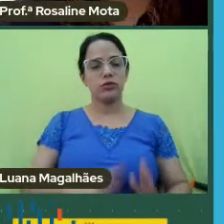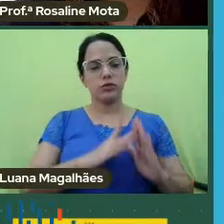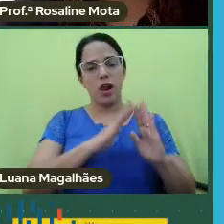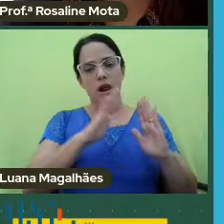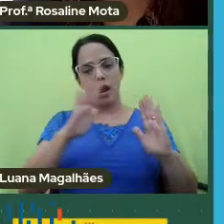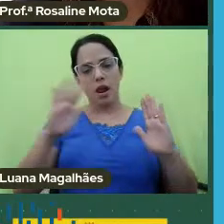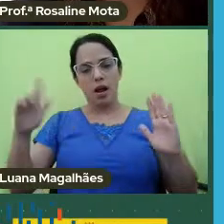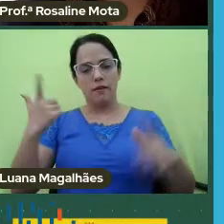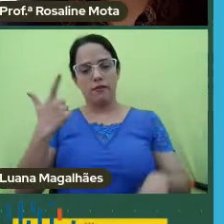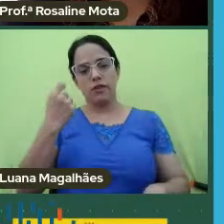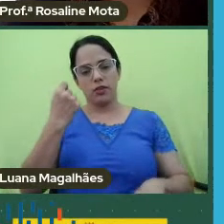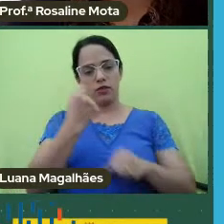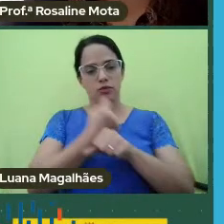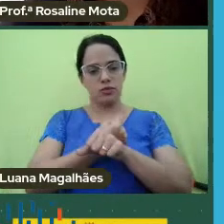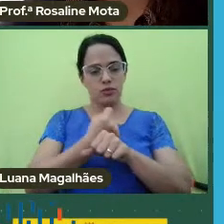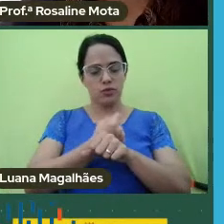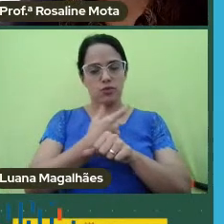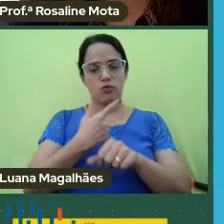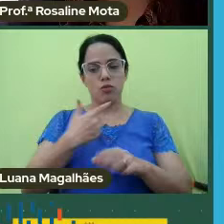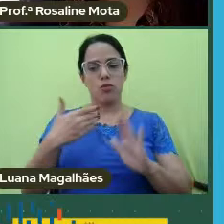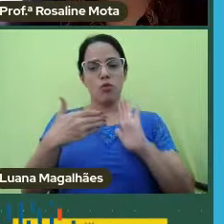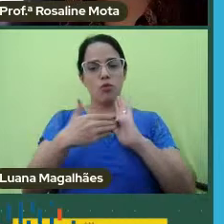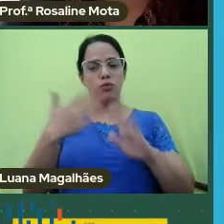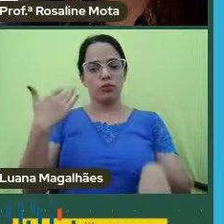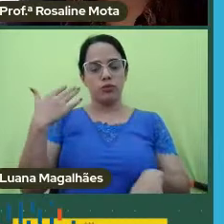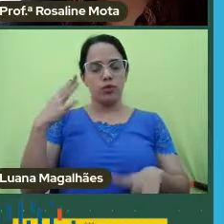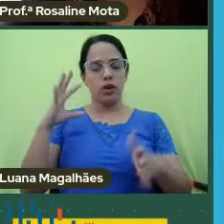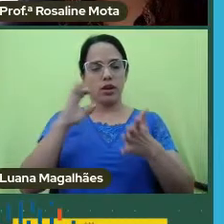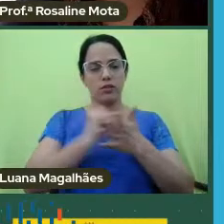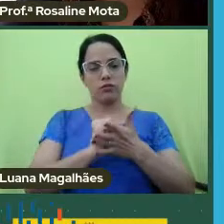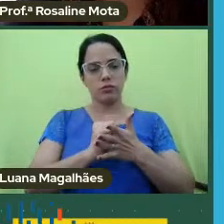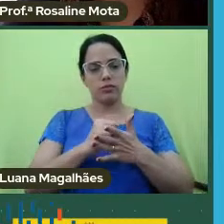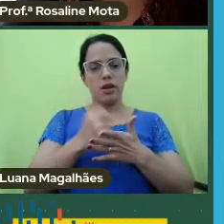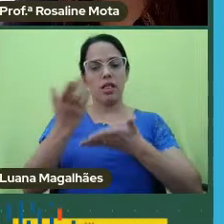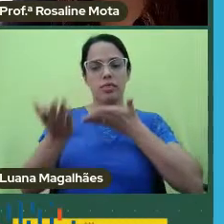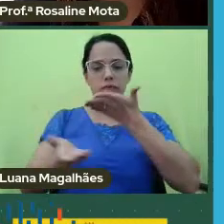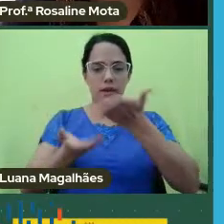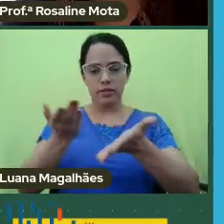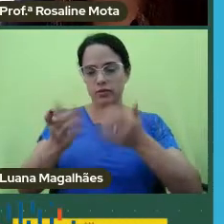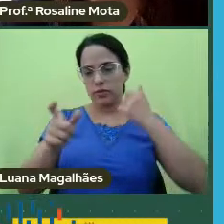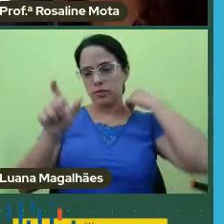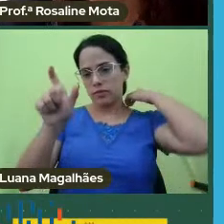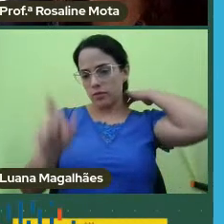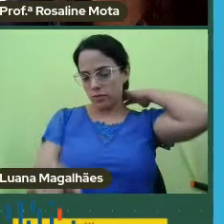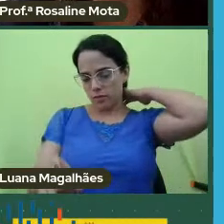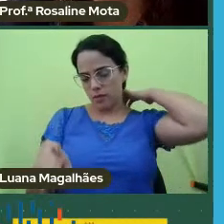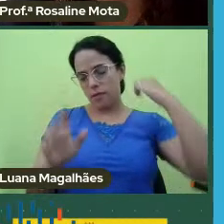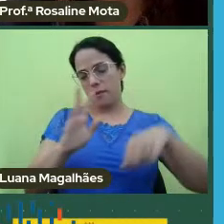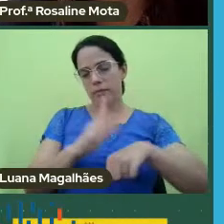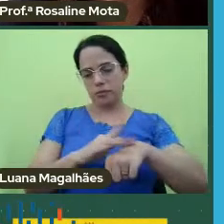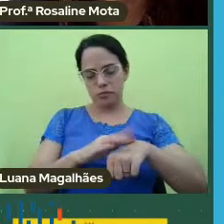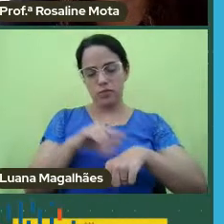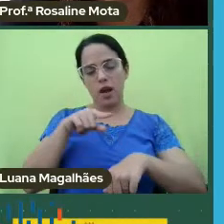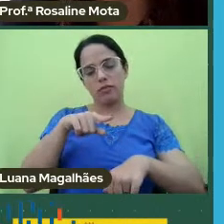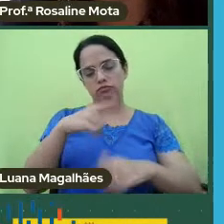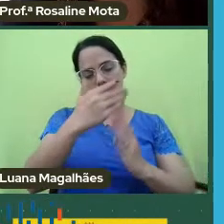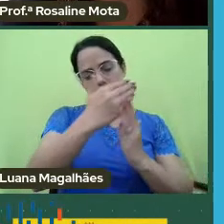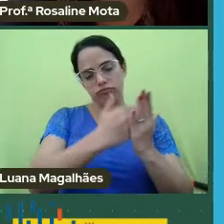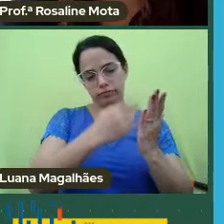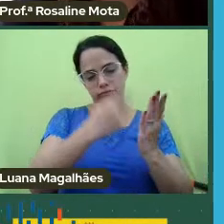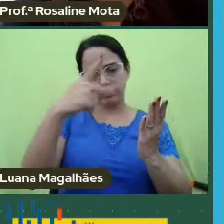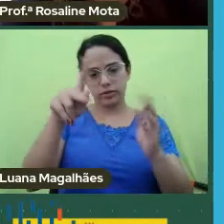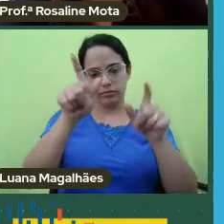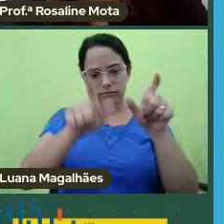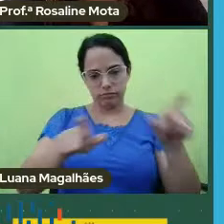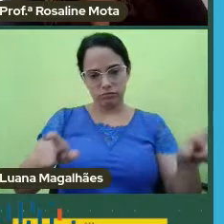anos do último registro de atendimento ao paciente, o prontuário lá vai poder ser